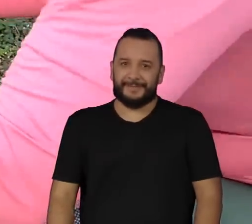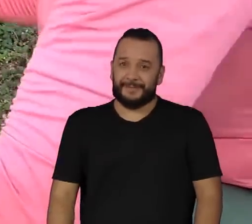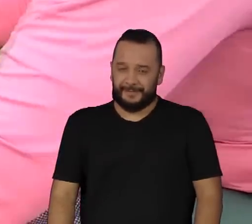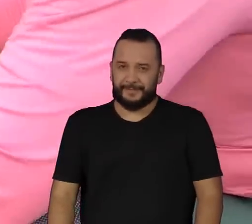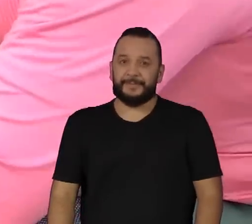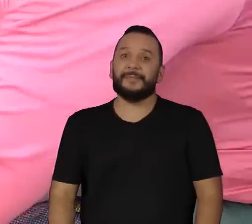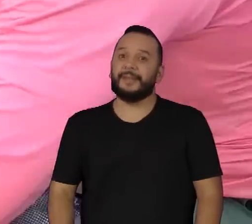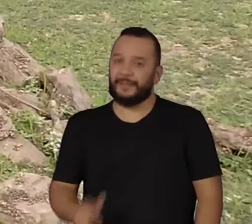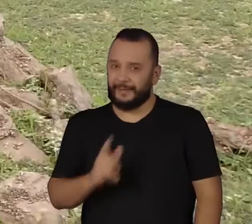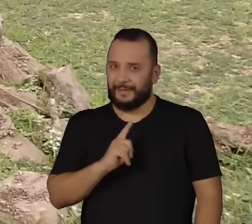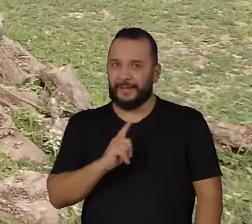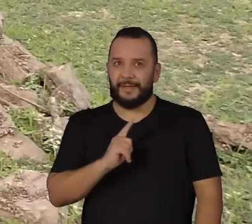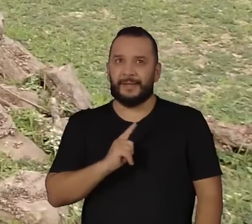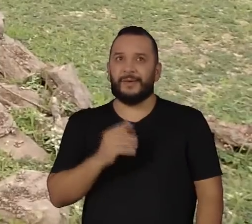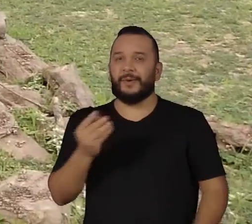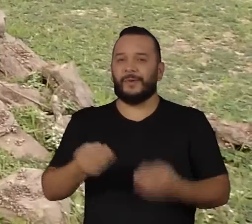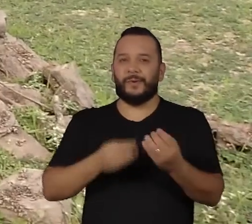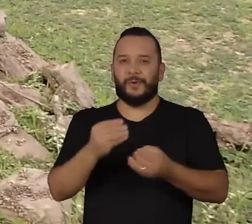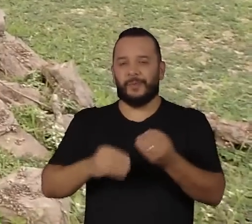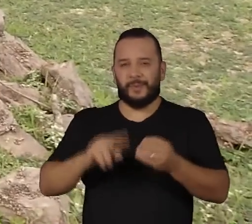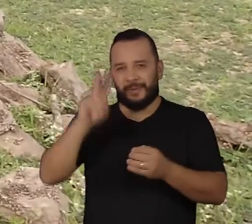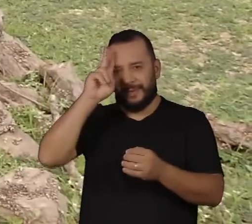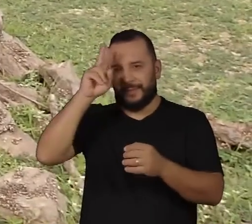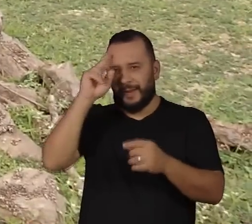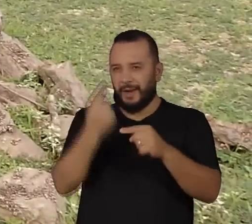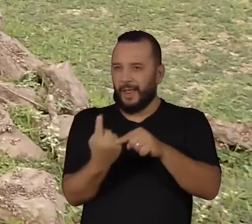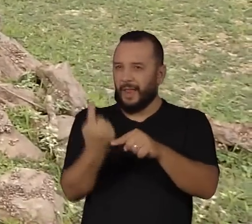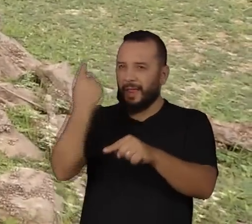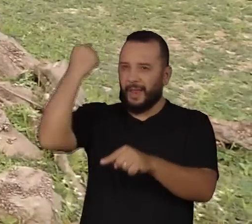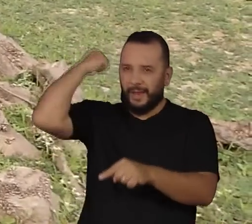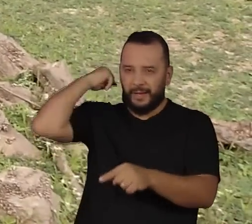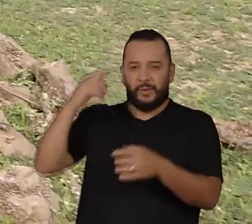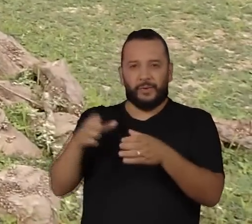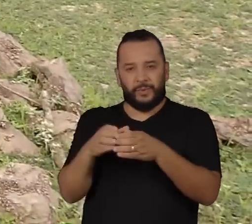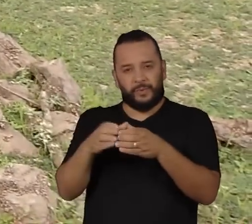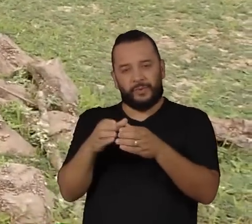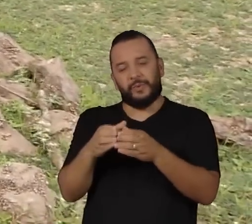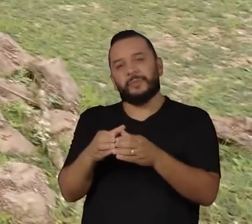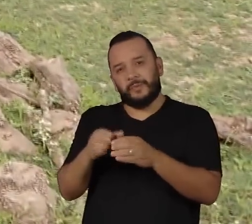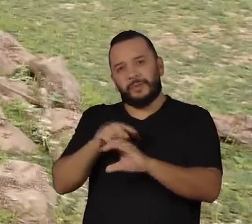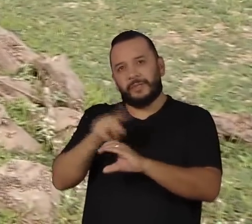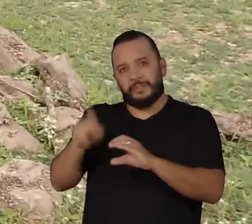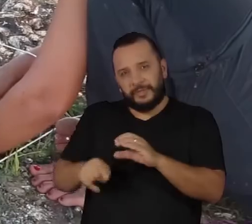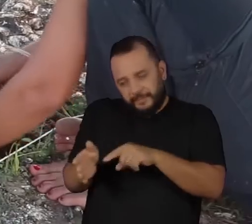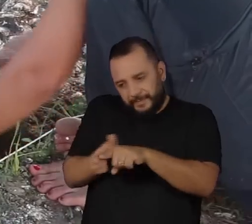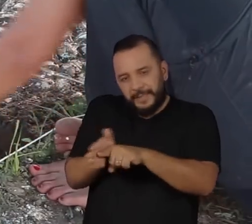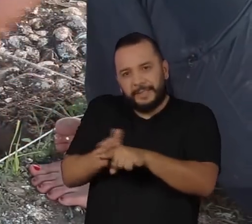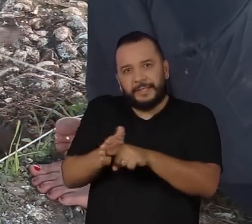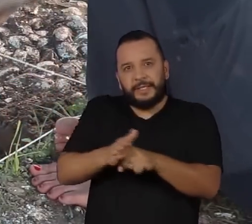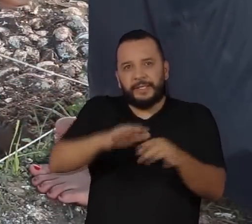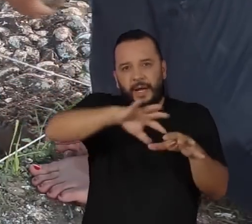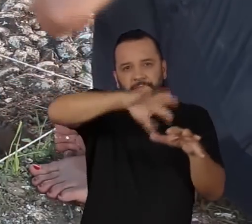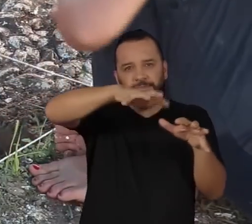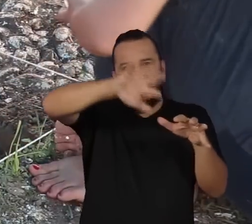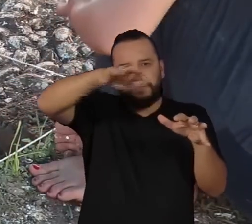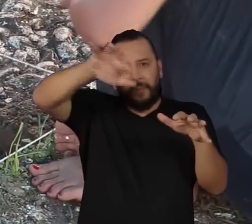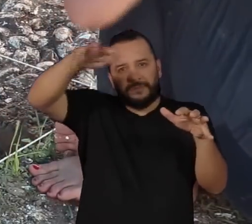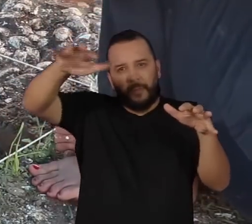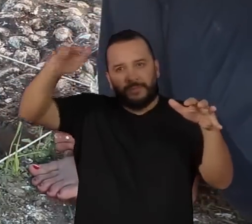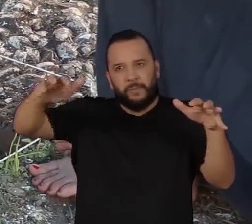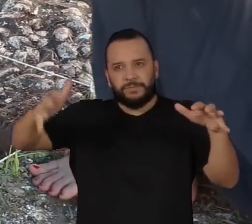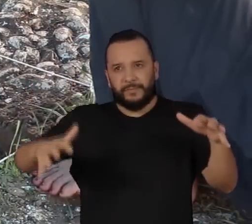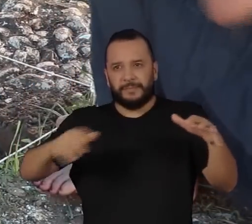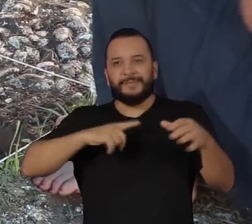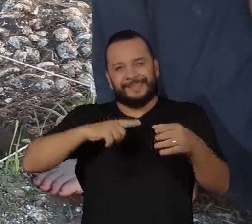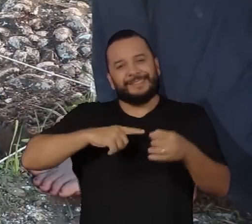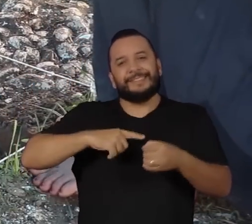Uma janela para o passado. Grupo de cientistas faz estudo inédito sobre os sambaquis no interior da Amazônia. São